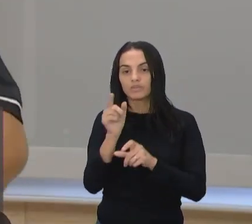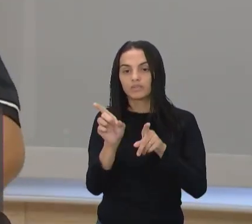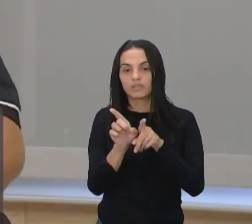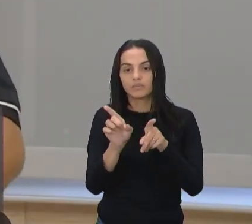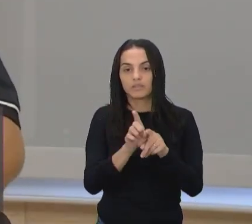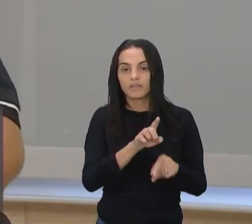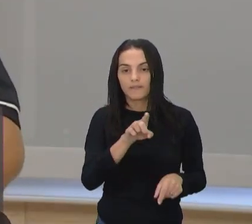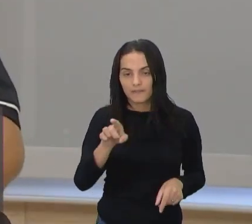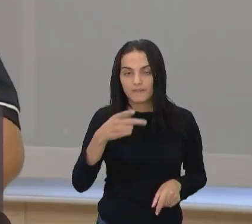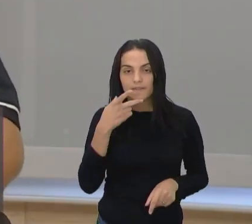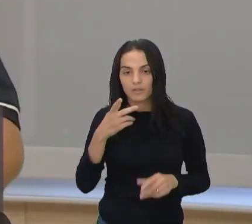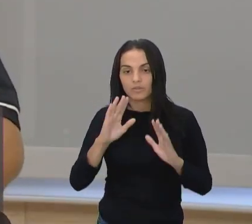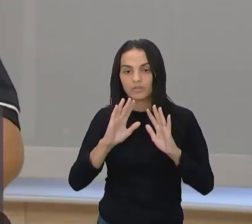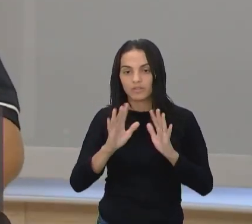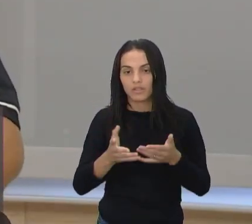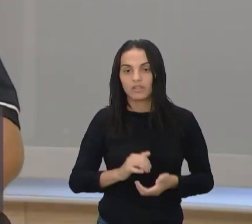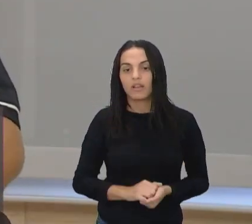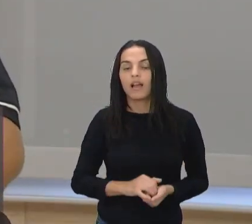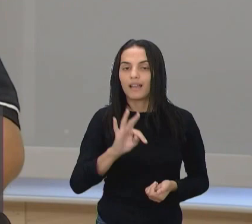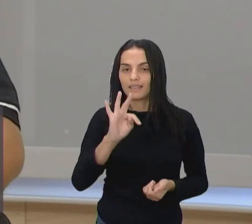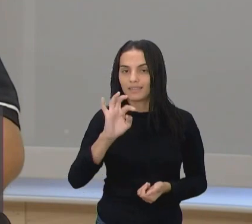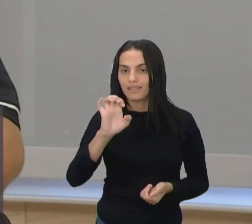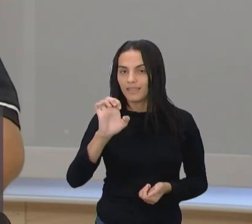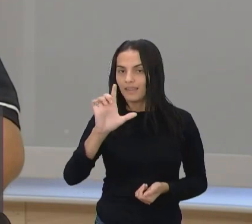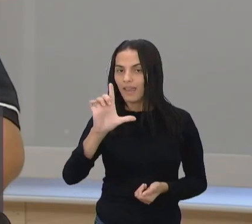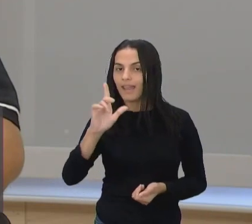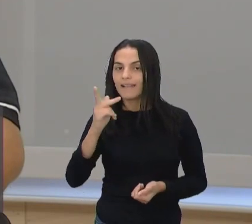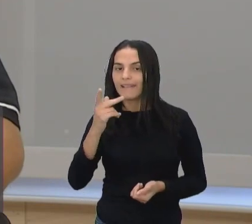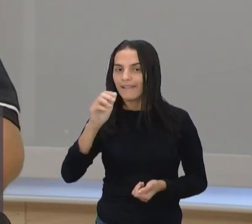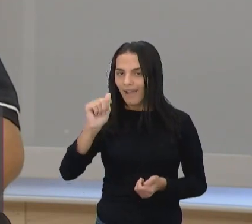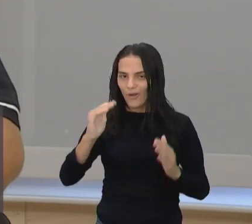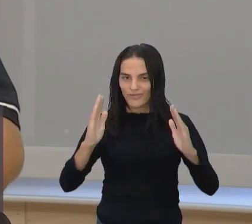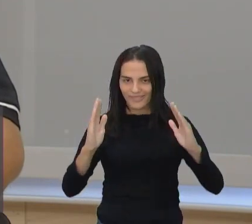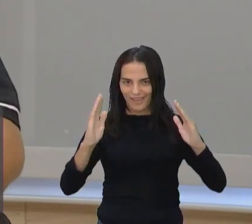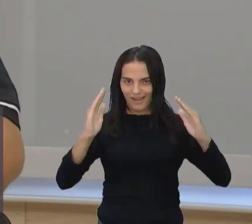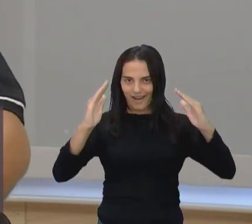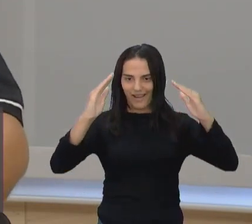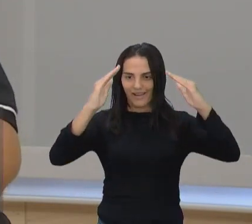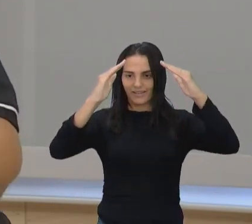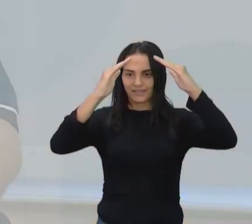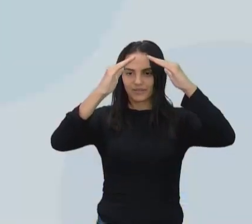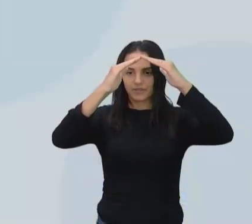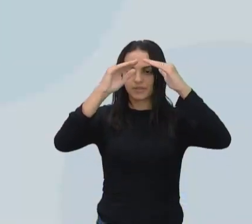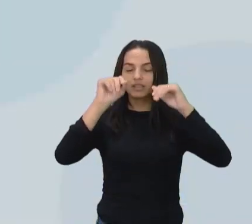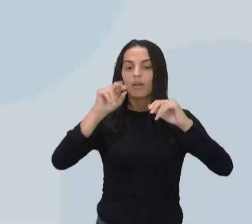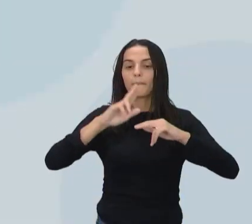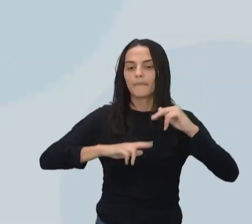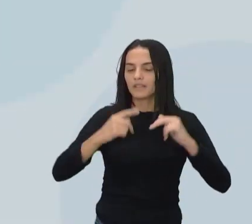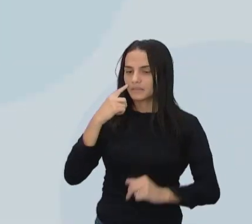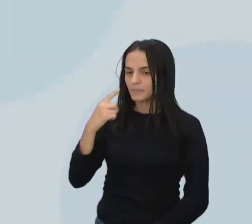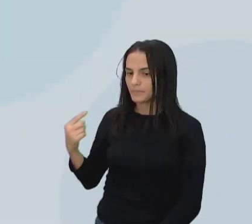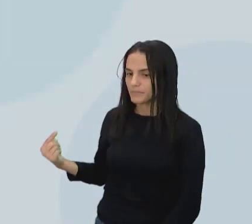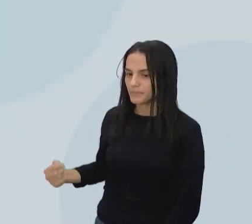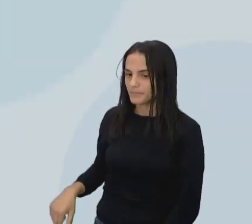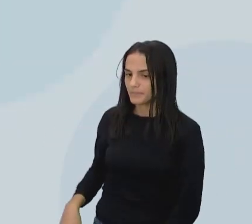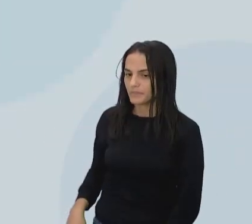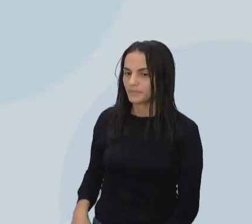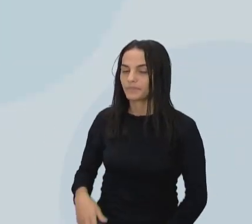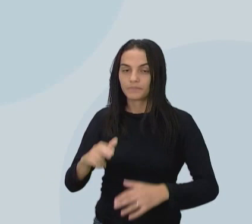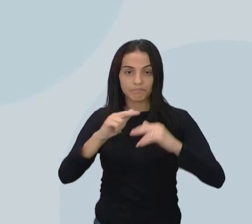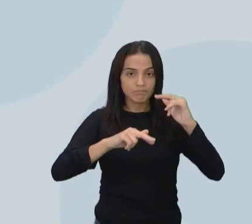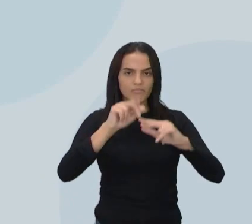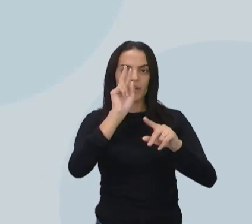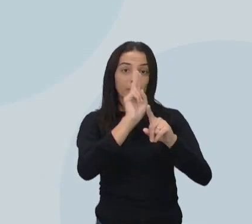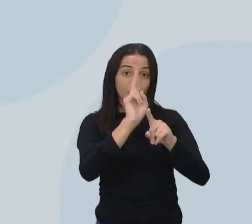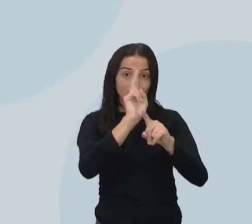como você mesmo citou, nós temos a telha, que é um material que é usado para cobertura de residências,